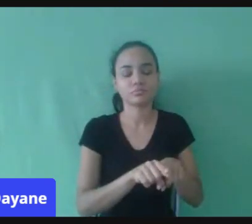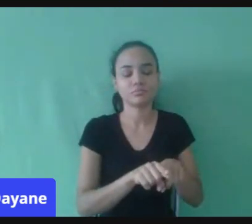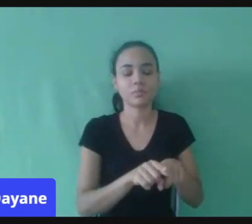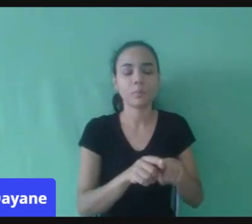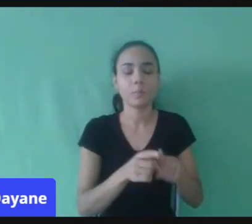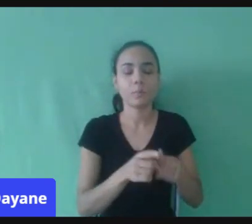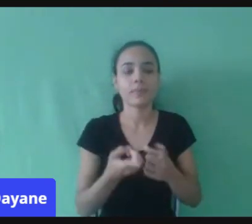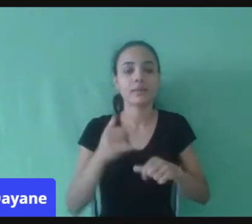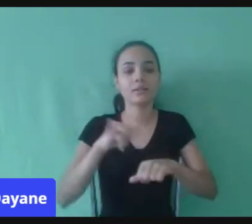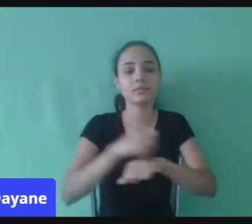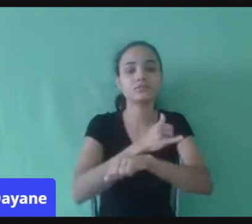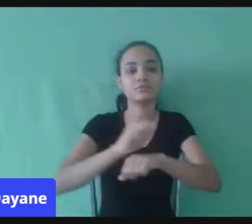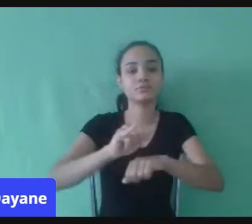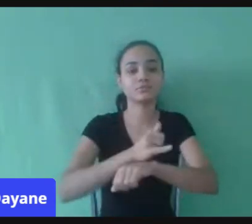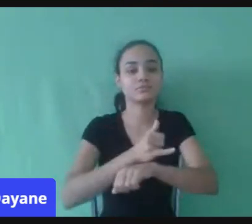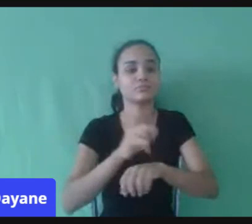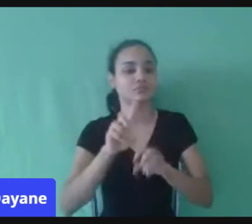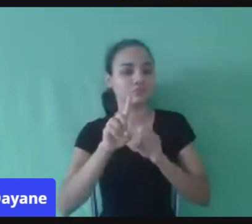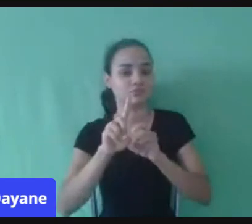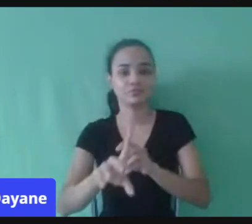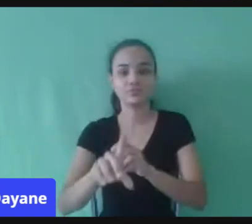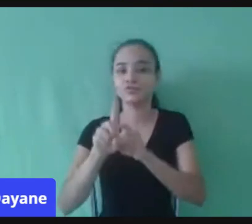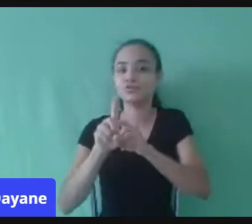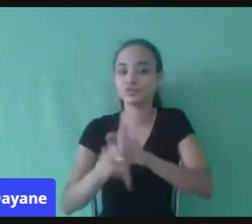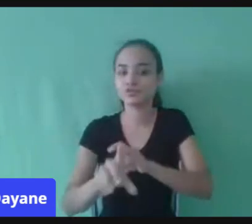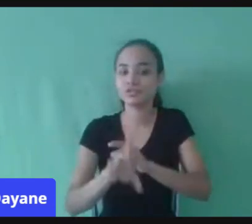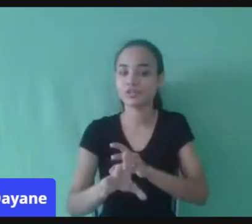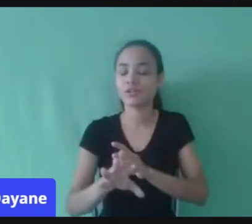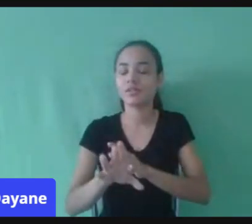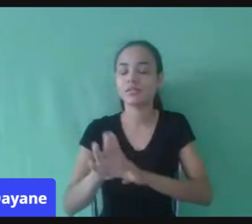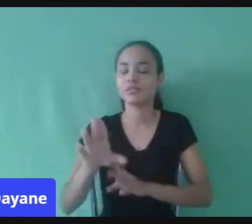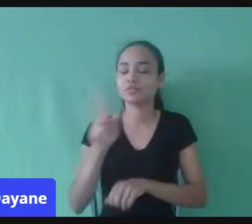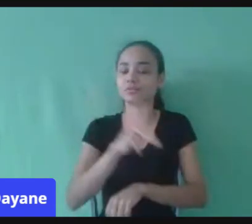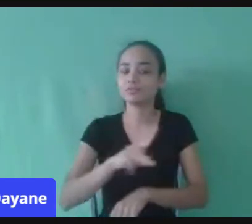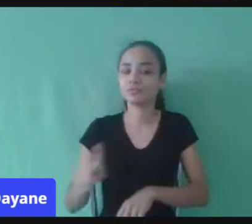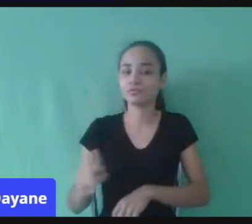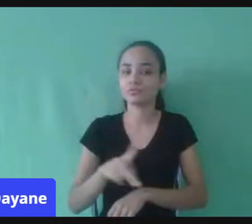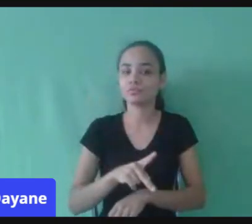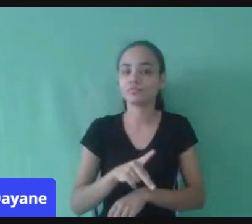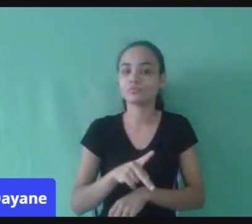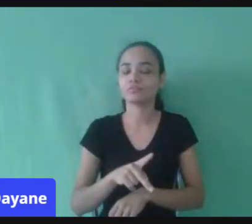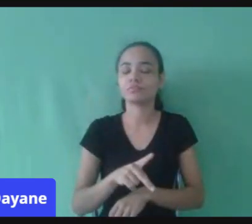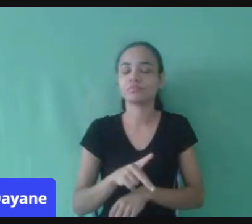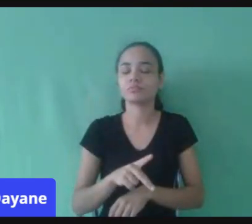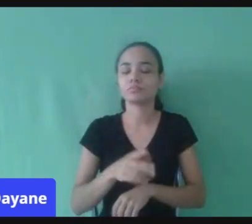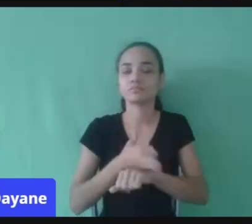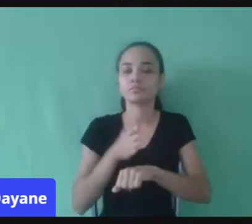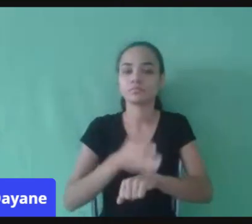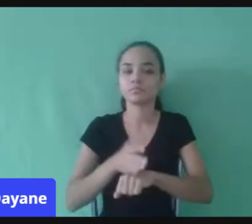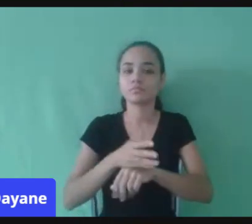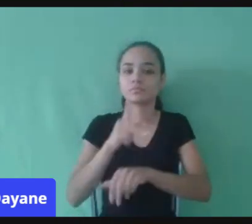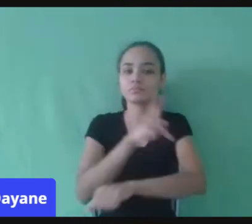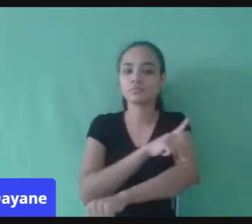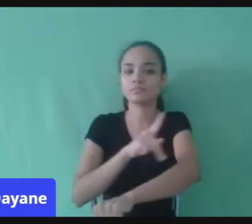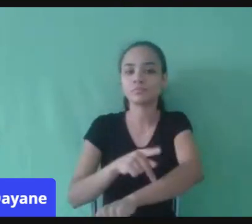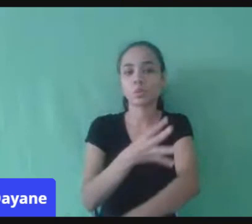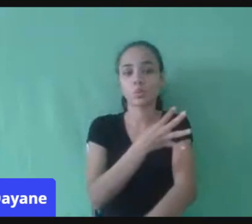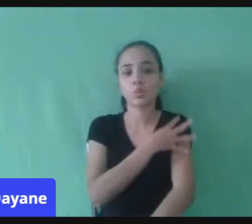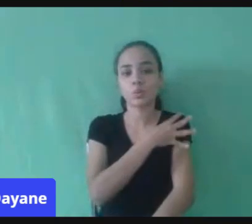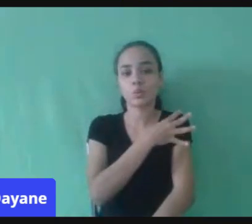estratégias didáticas docentes para ações pedagógicas no 4º ano do ensino fundamental, né?